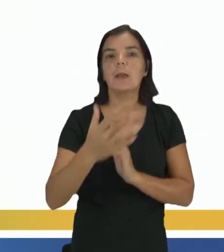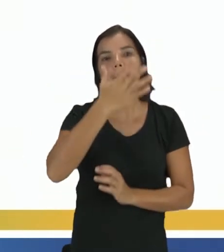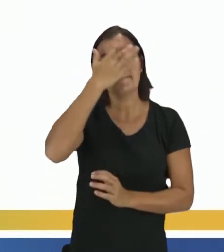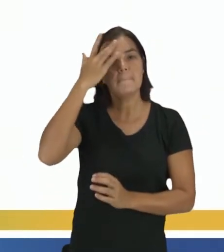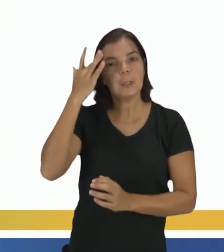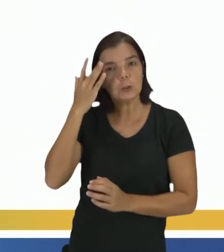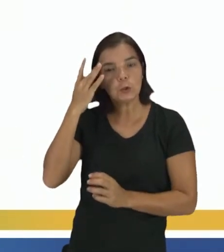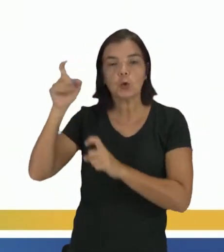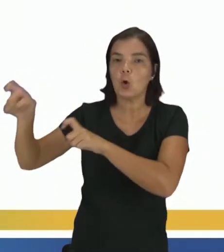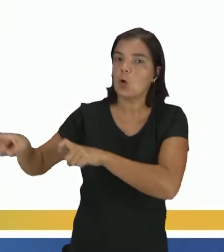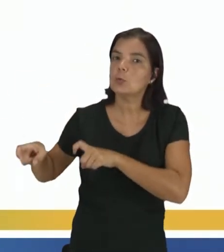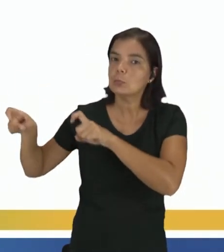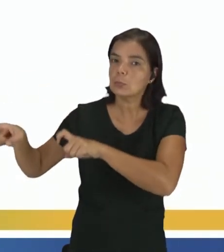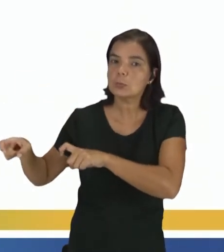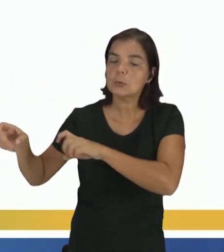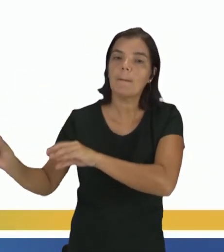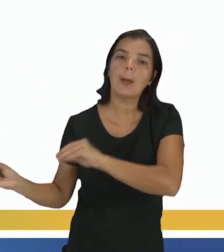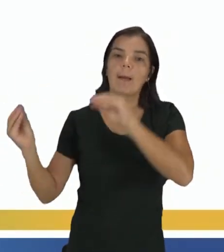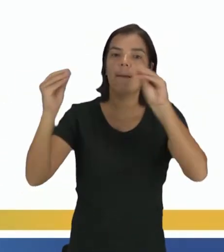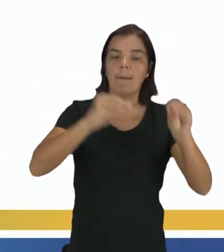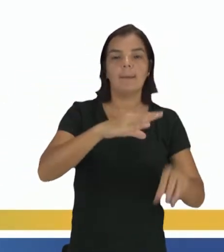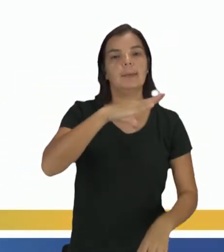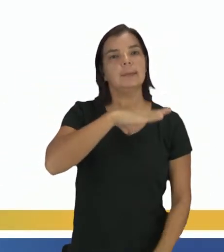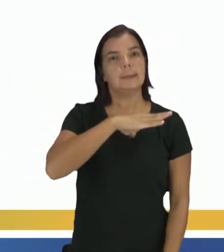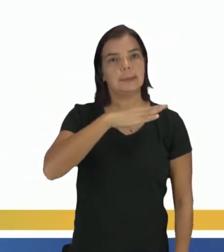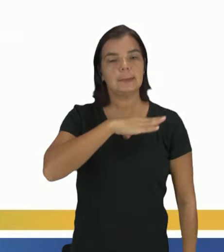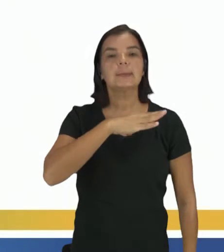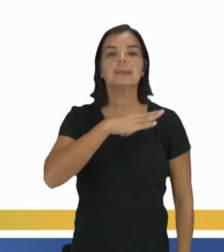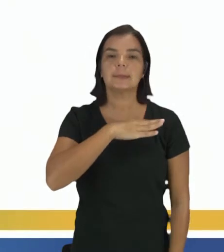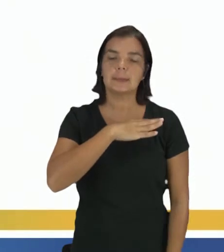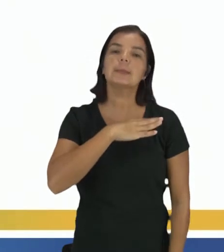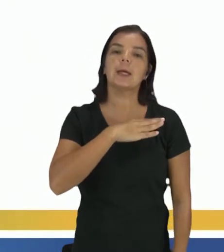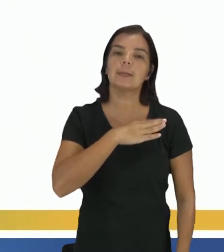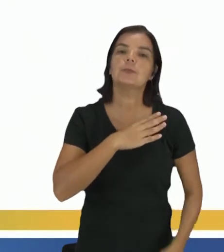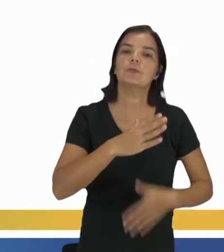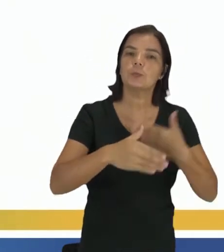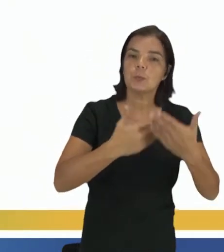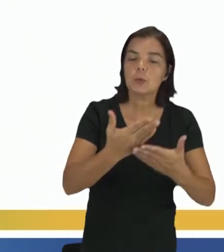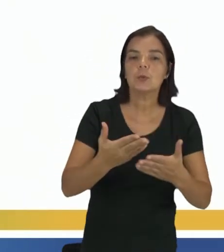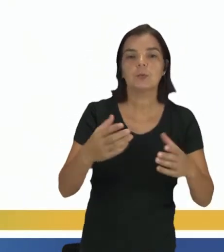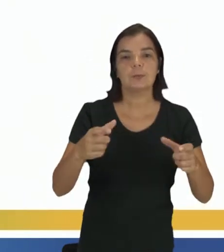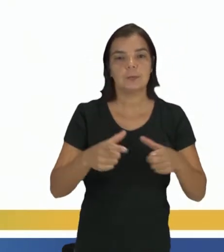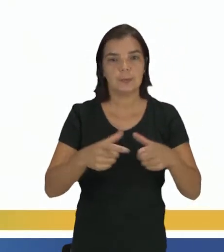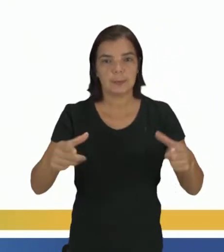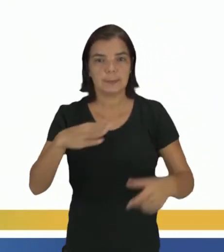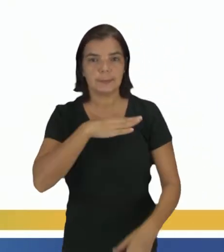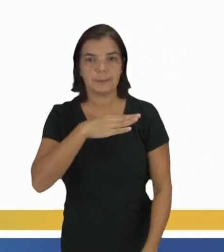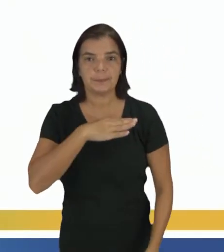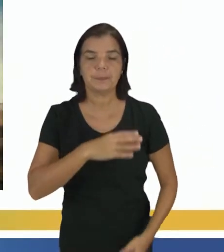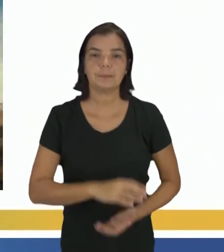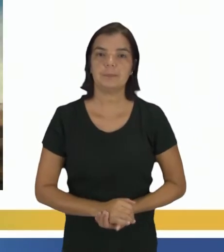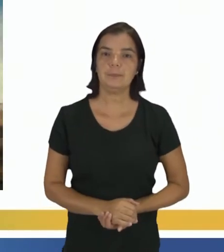do campo para a cidade. É um desses sintomas desse processo da urbanização.